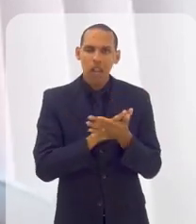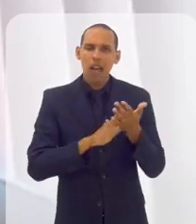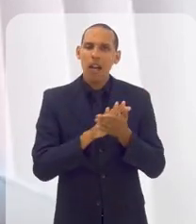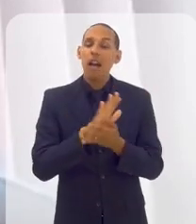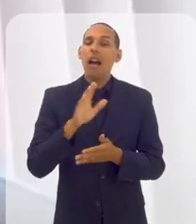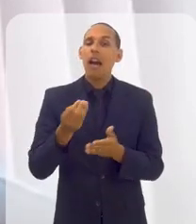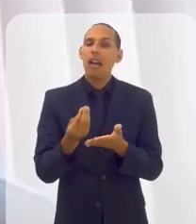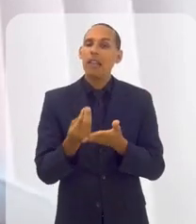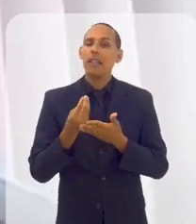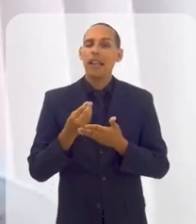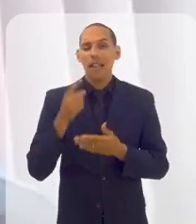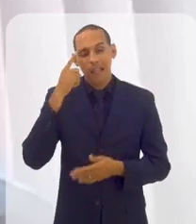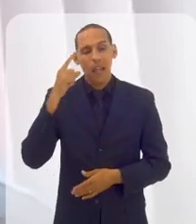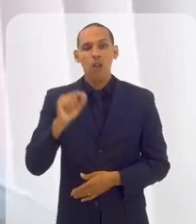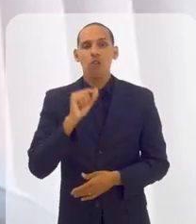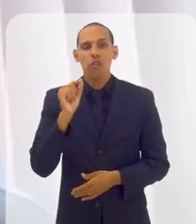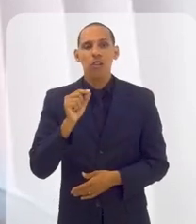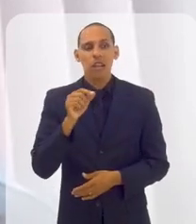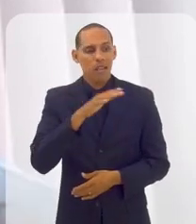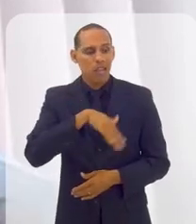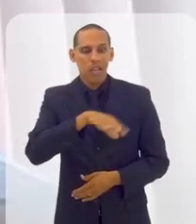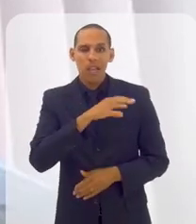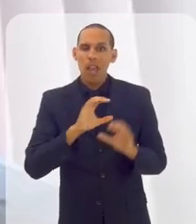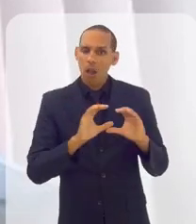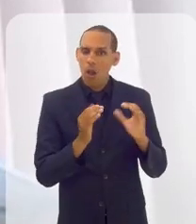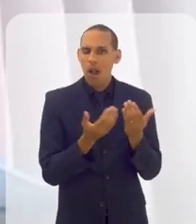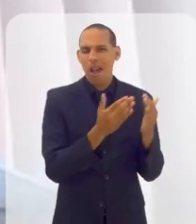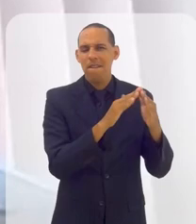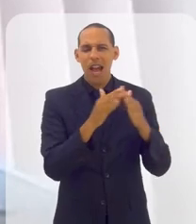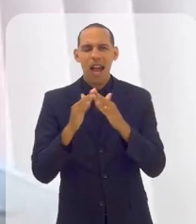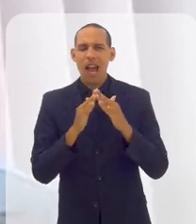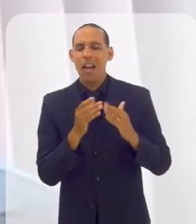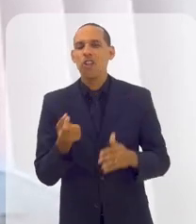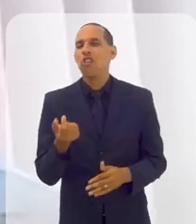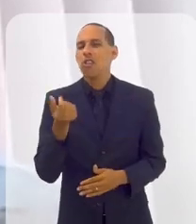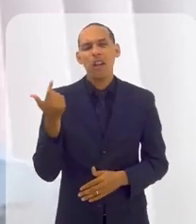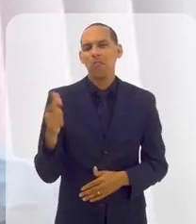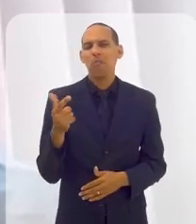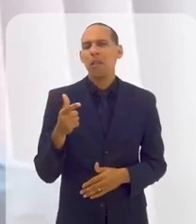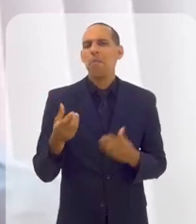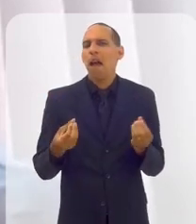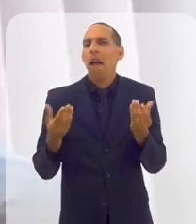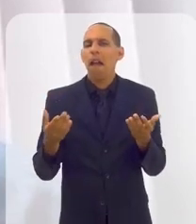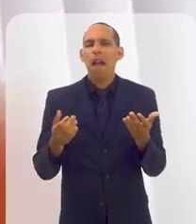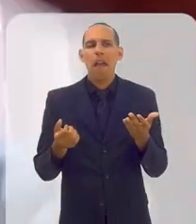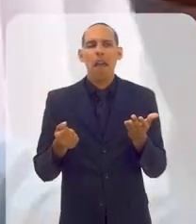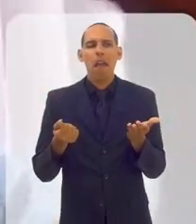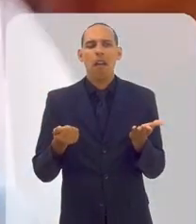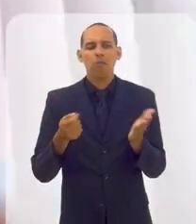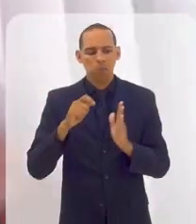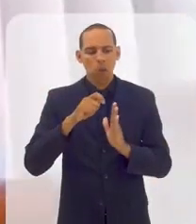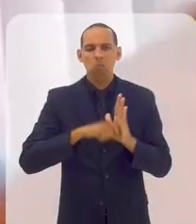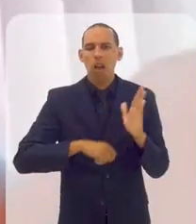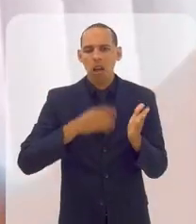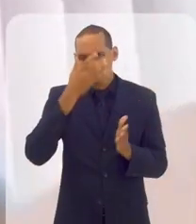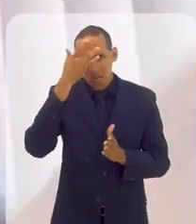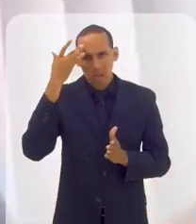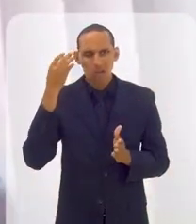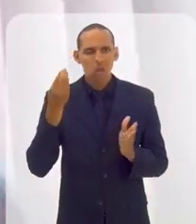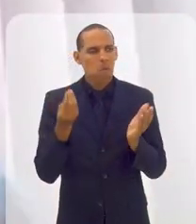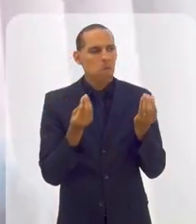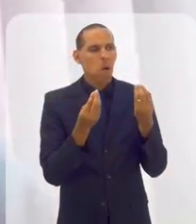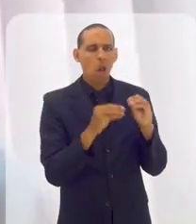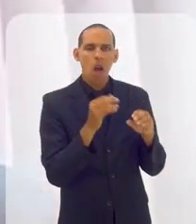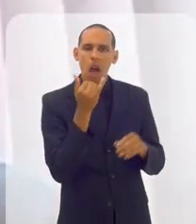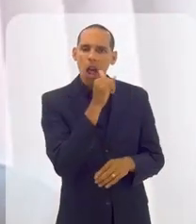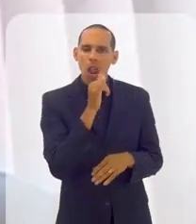E aí a ideia deles é muito interessante. Uma das razões, quem mora numa comunidade favelada não tem dinheiro para contratar alguém